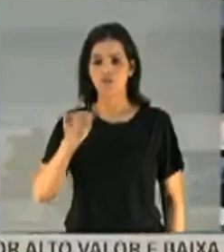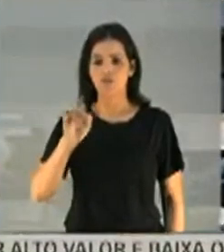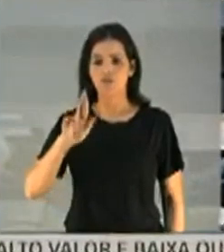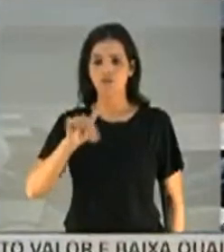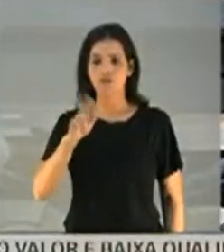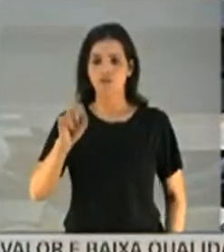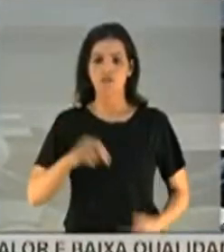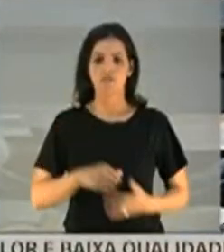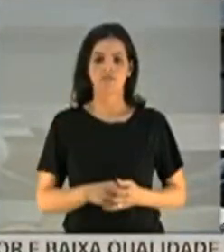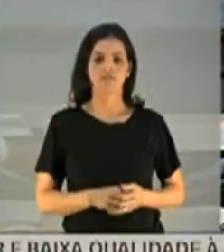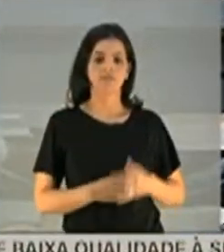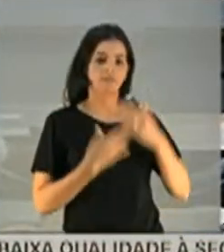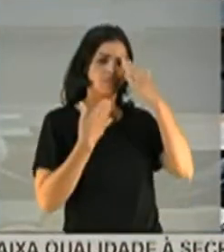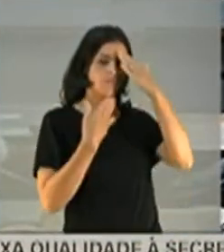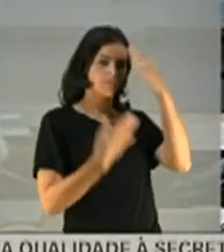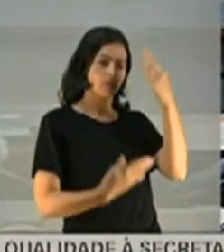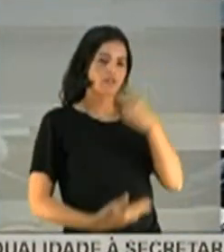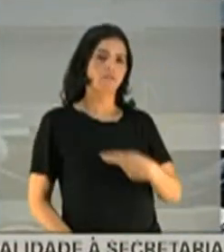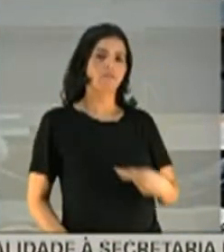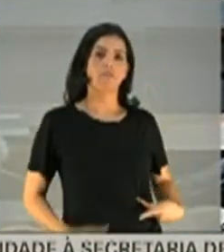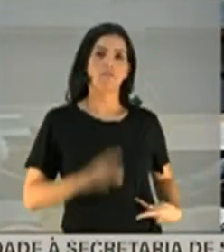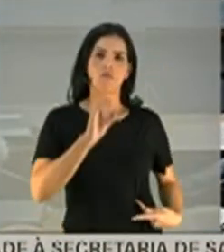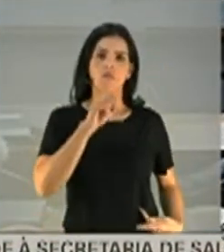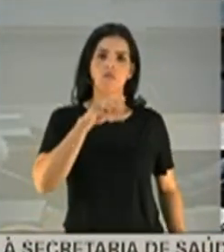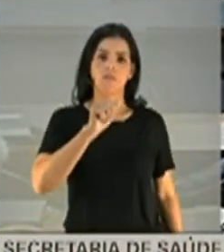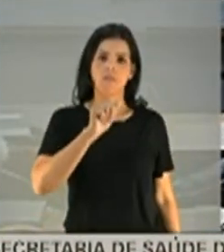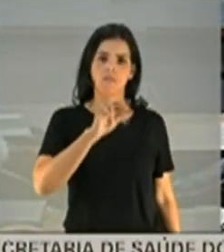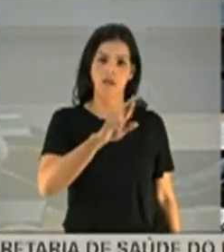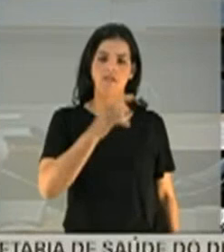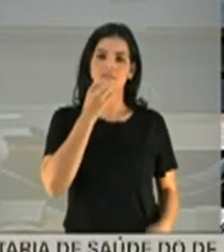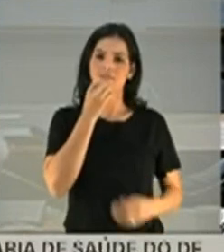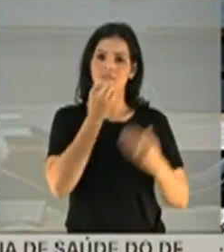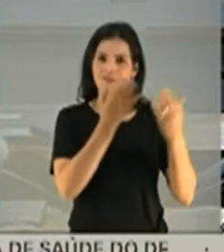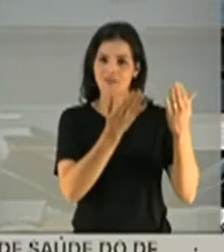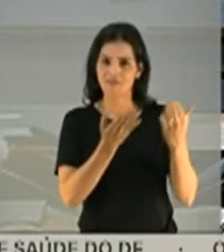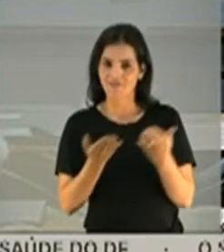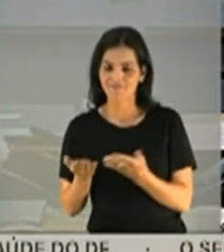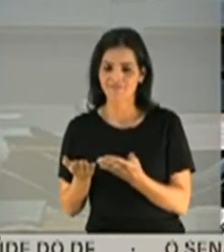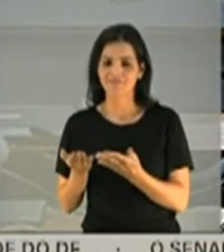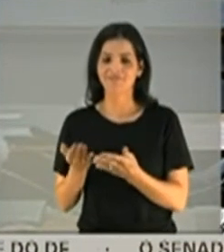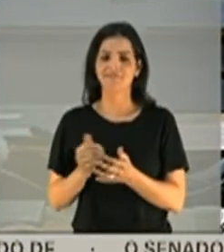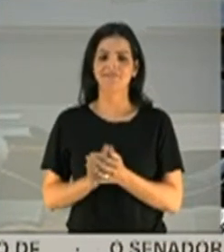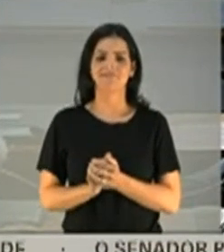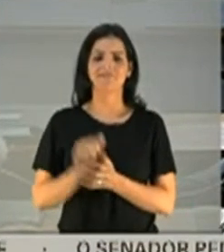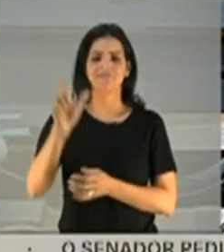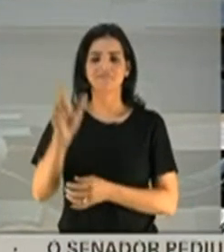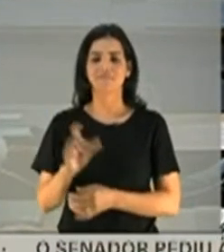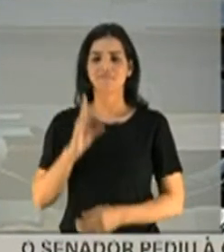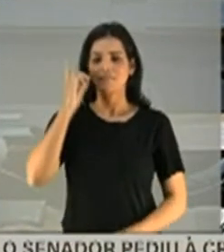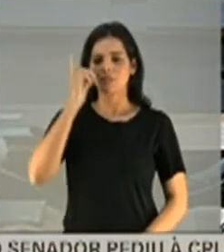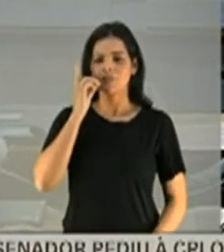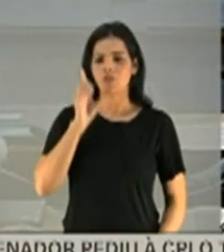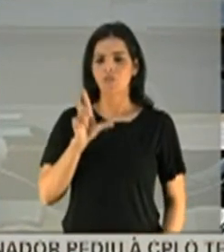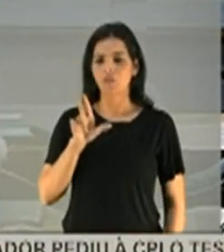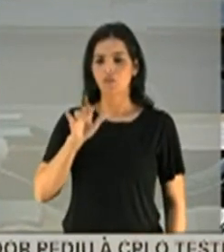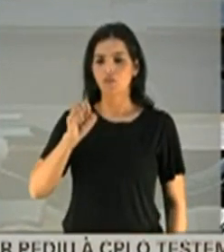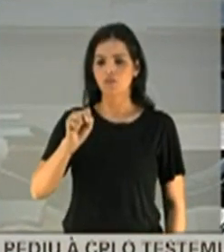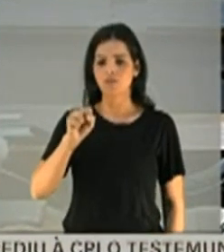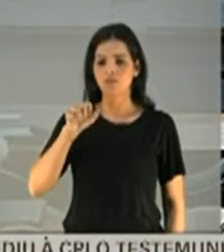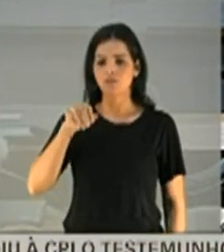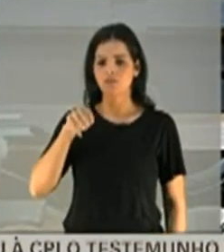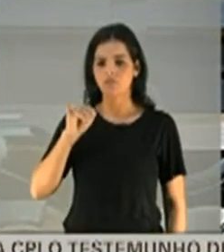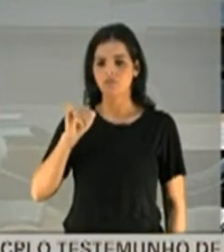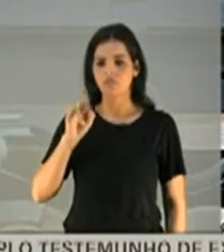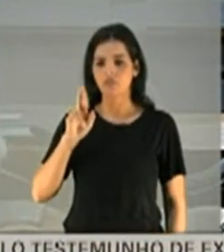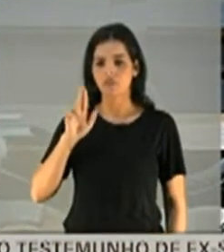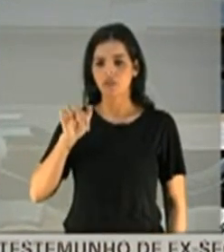Muitíssimo obrigado, presidente Omar Aziz. Quero aqui dar as boas-vindas tanto ao deputado Luiz Miranda, como